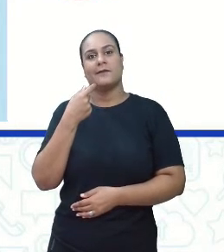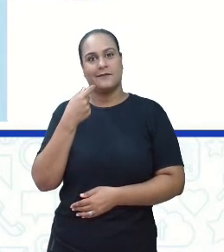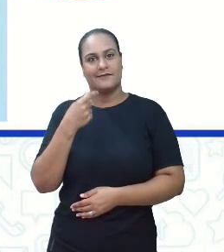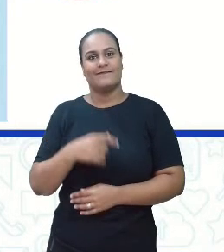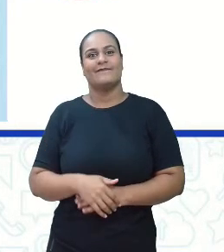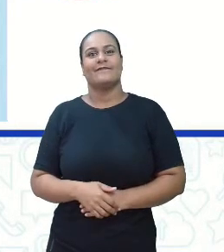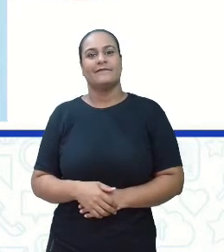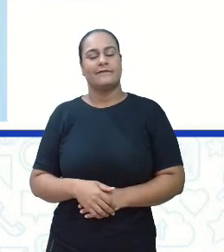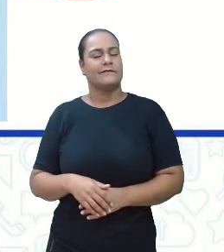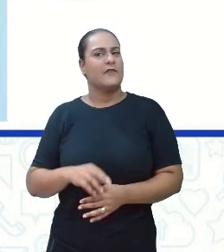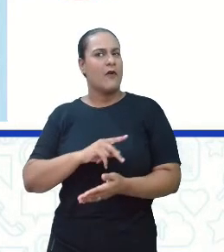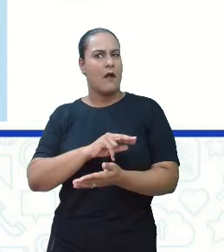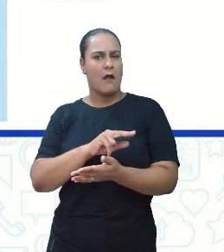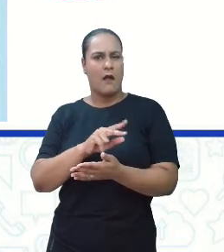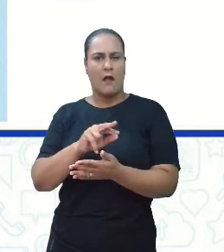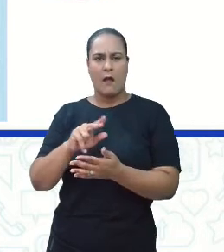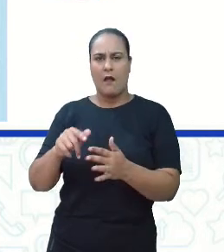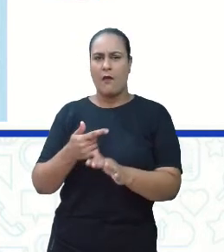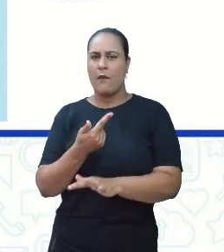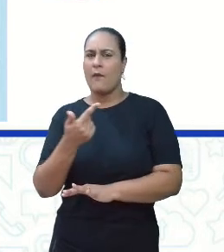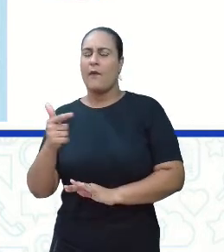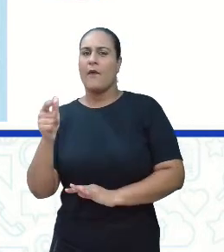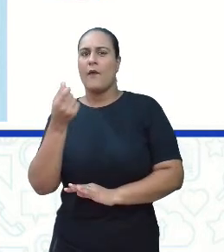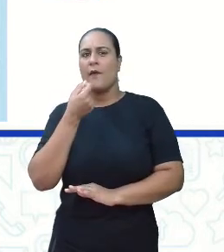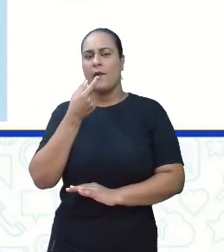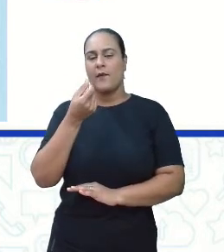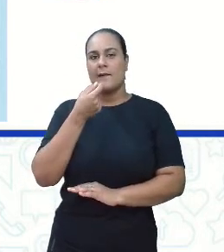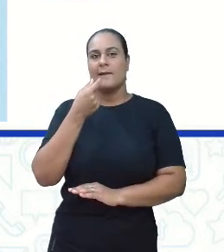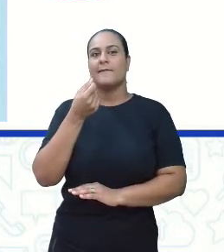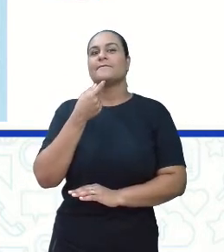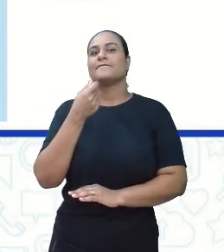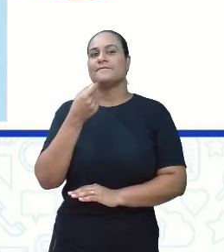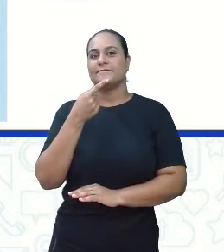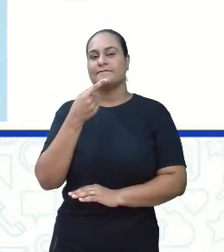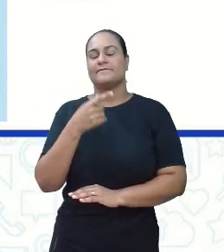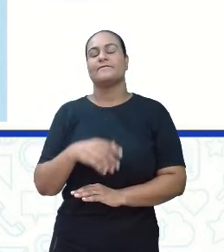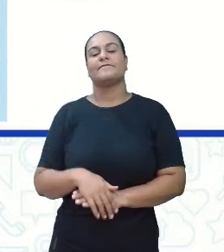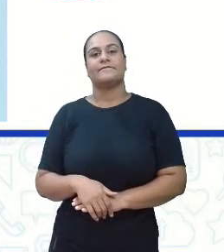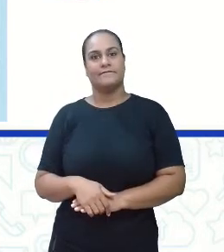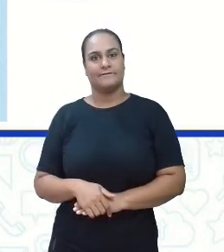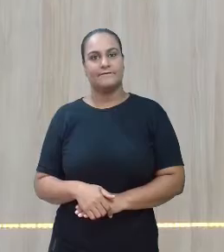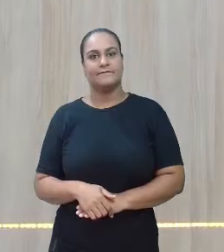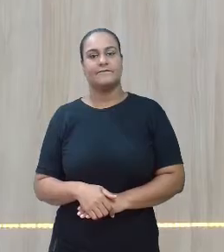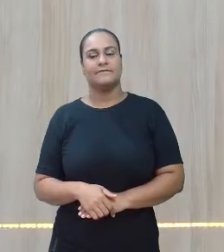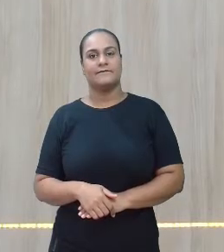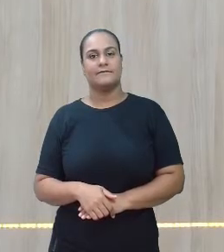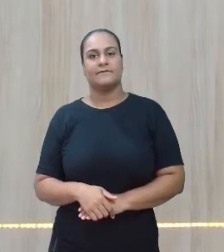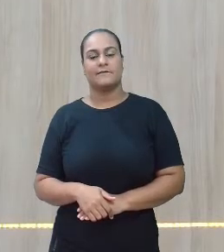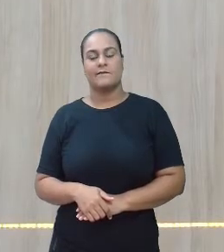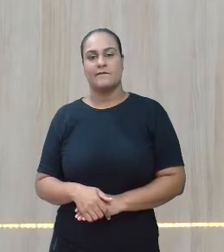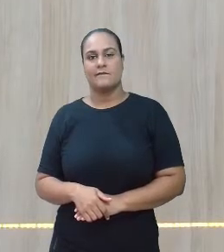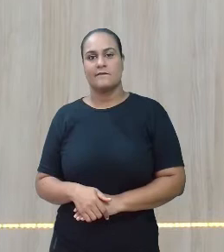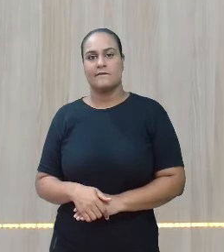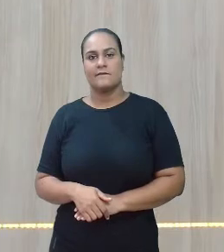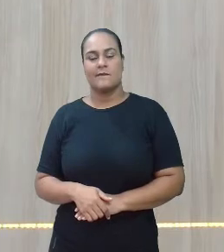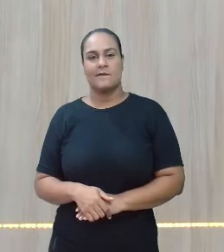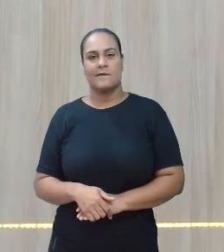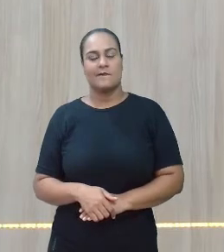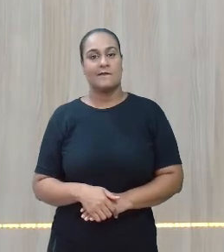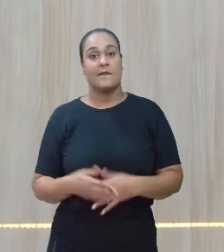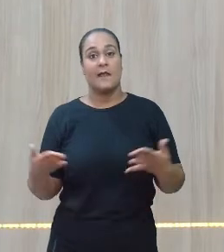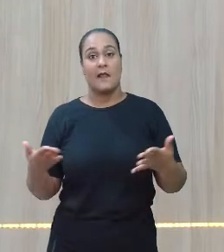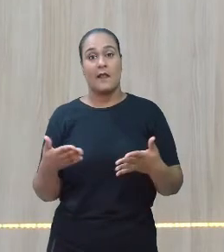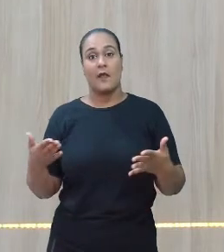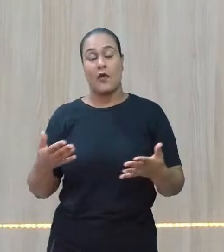antibióticos e tantos outros medicamentos aí que estão aí a nosso favor, que estão aí nos protegendo. A questão agora